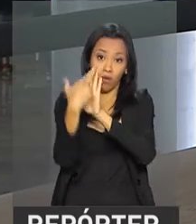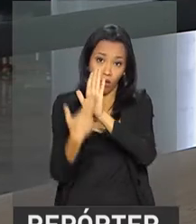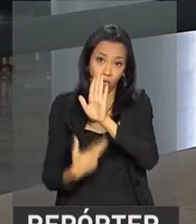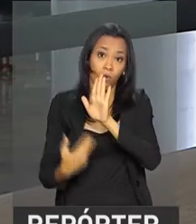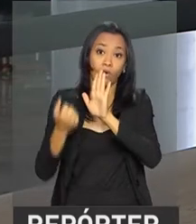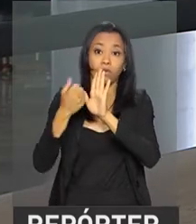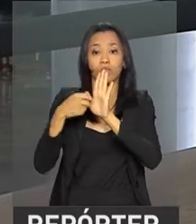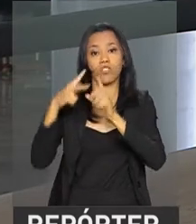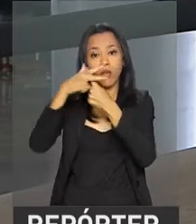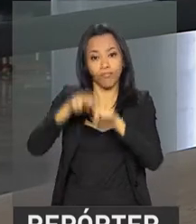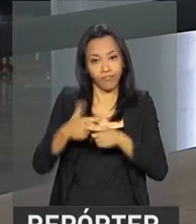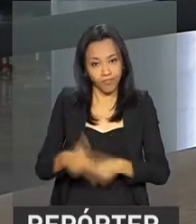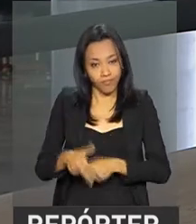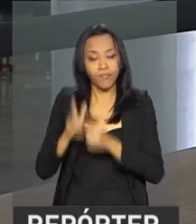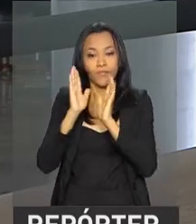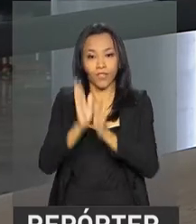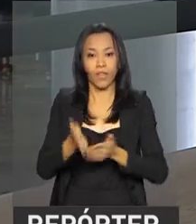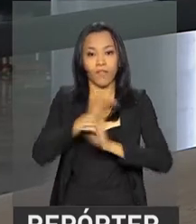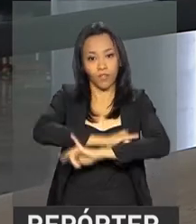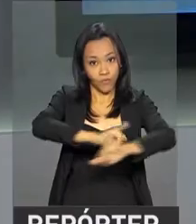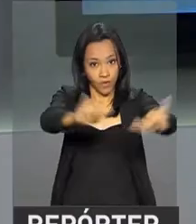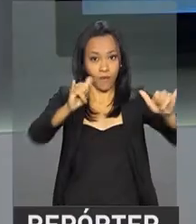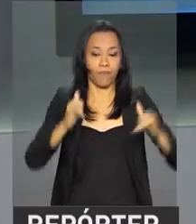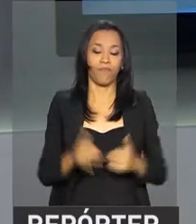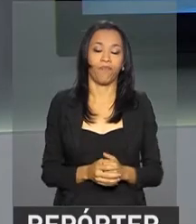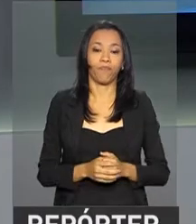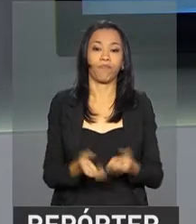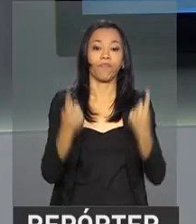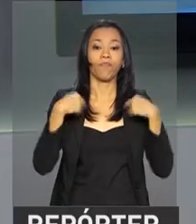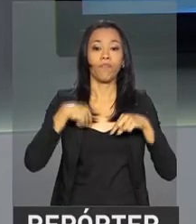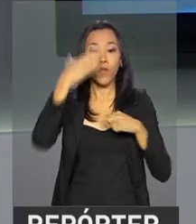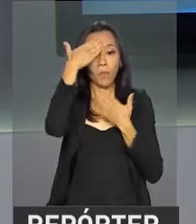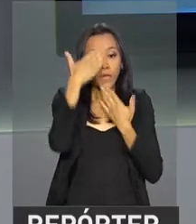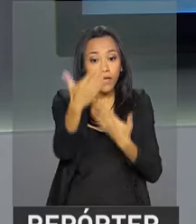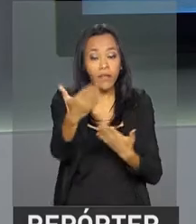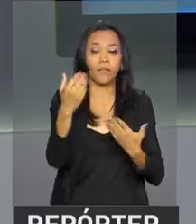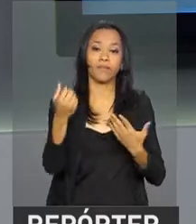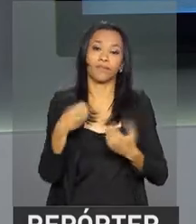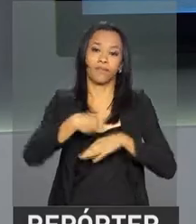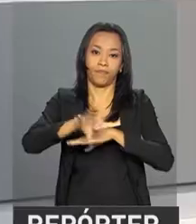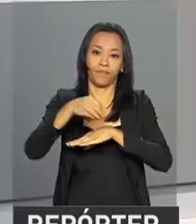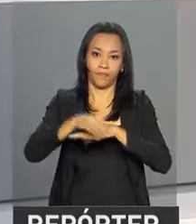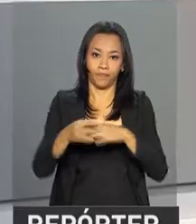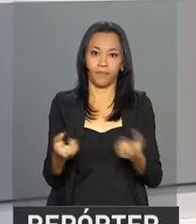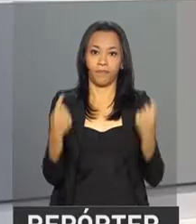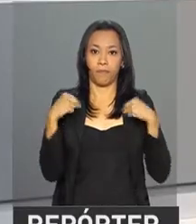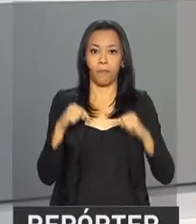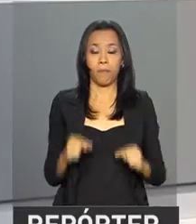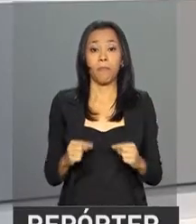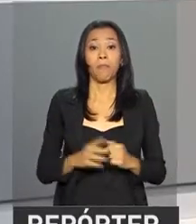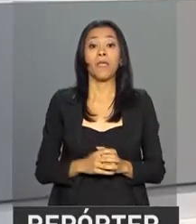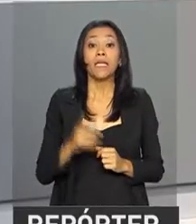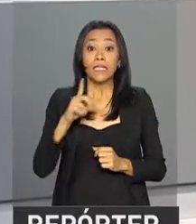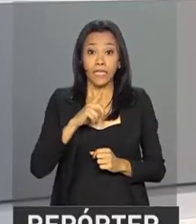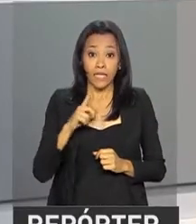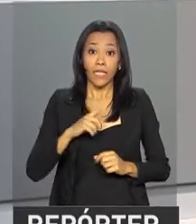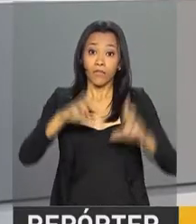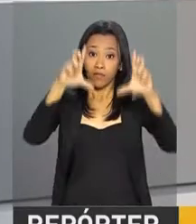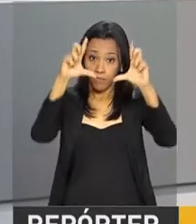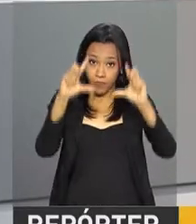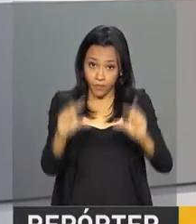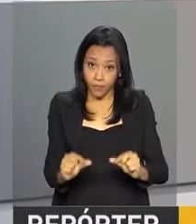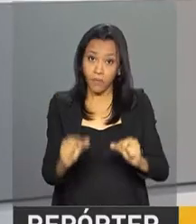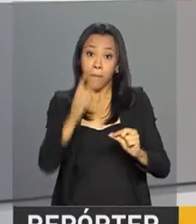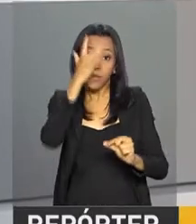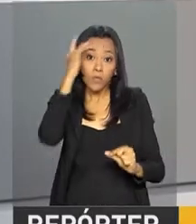atualizados eu voto com vocês a isso muito obrigada nem pelas suas informações e teve queda no número de